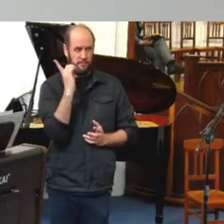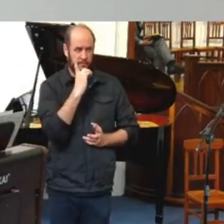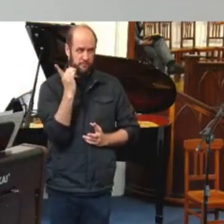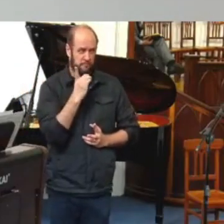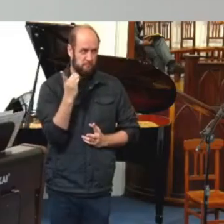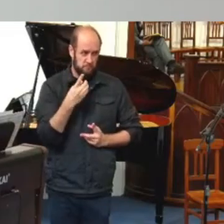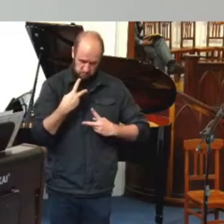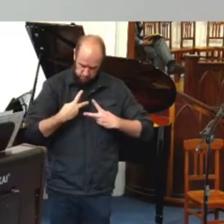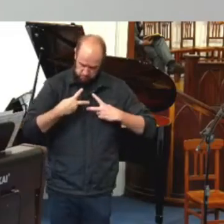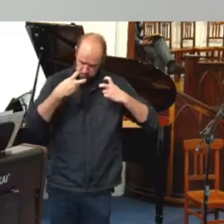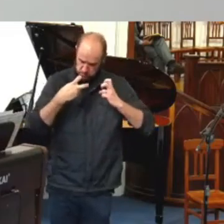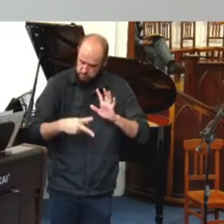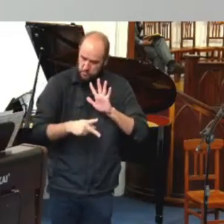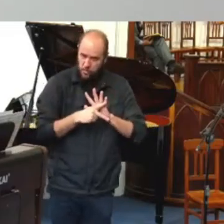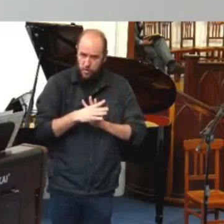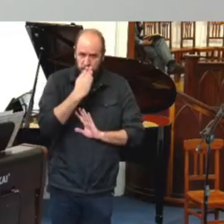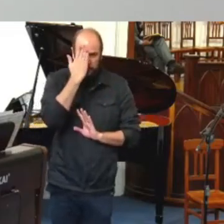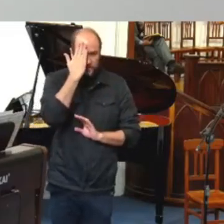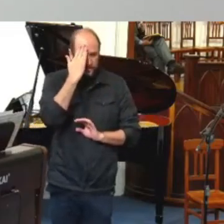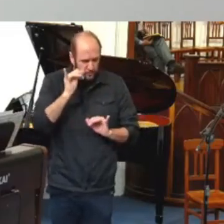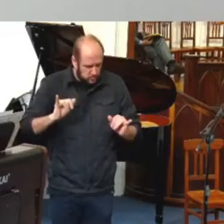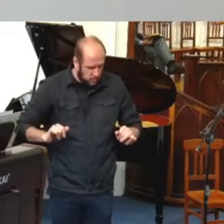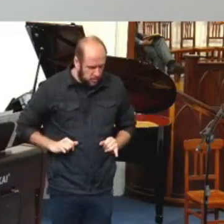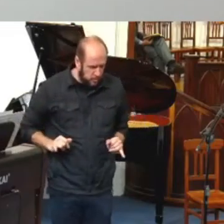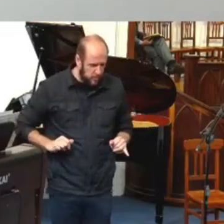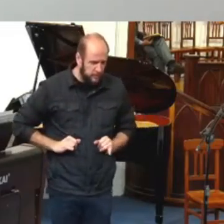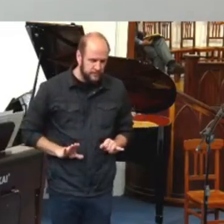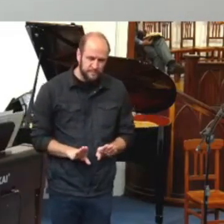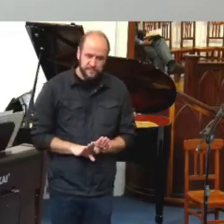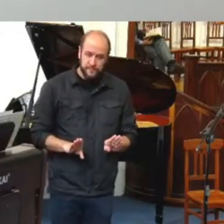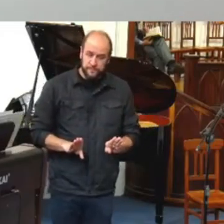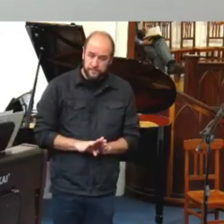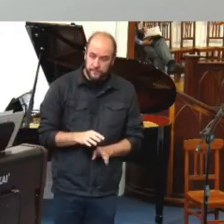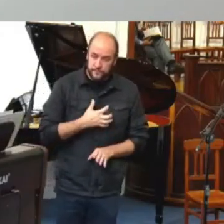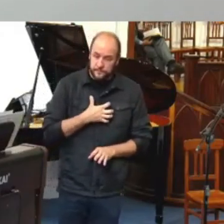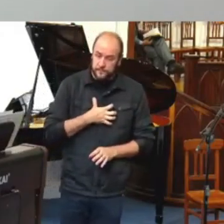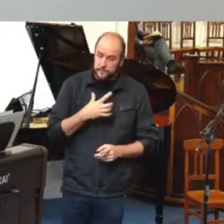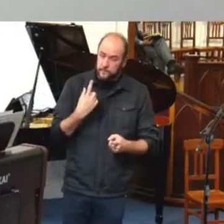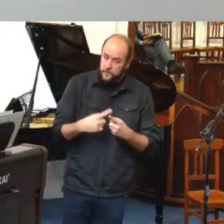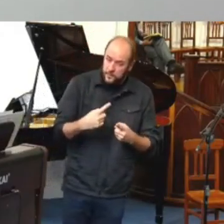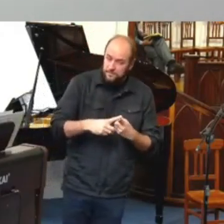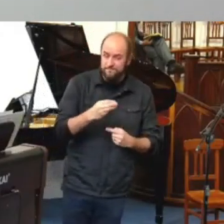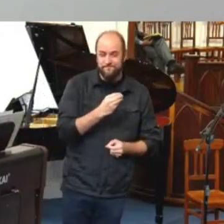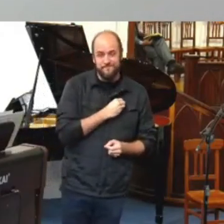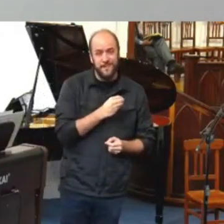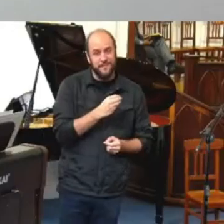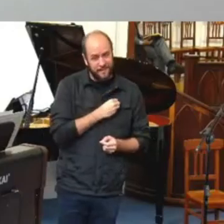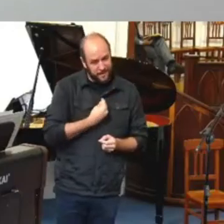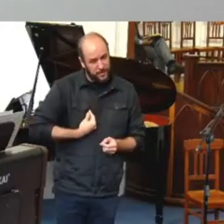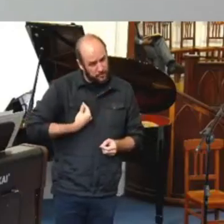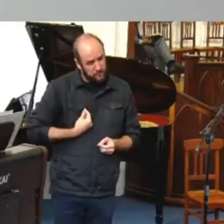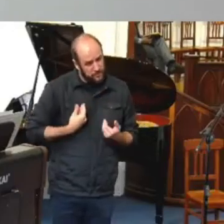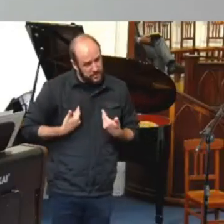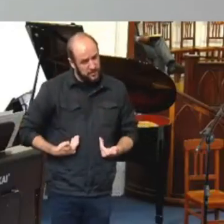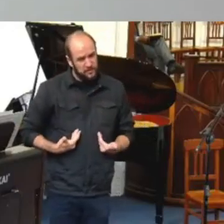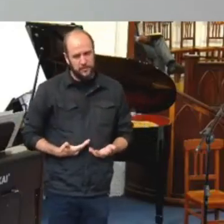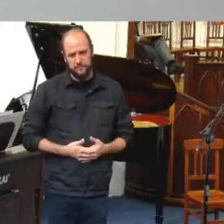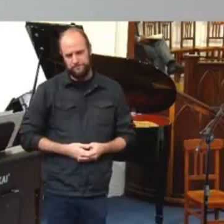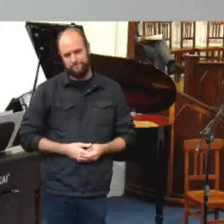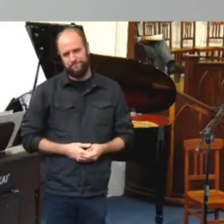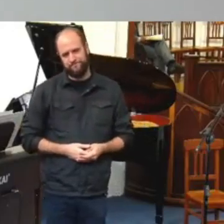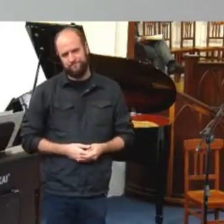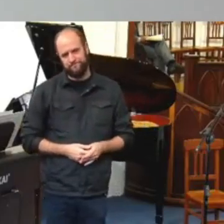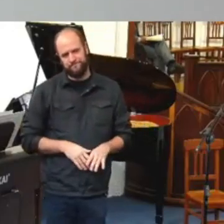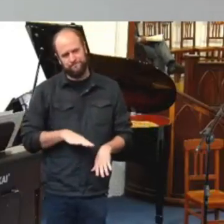de que o sofrimento também estava para ele por conta de um pecado que ele cometeu.